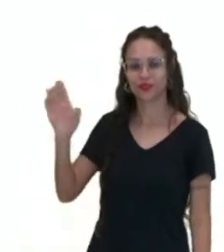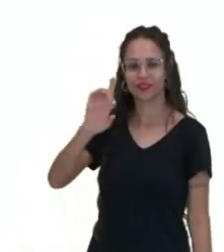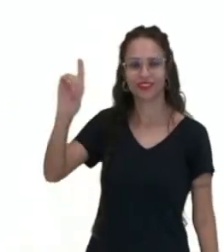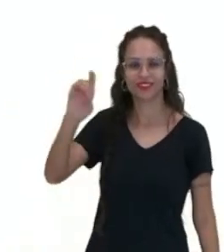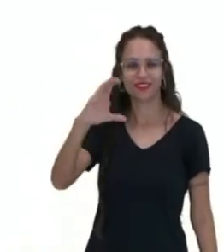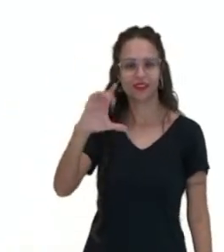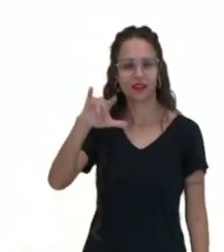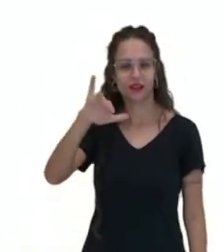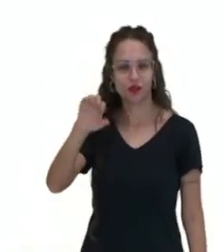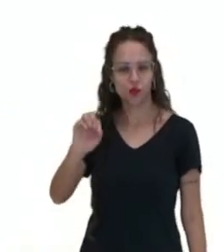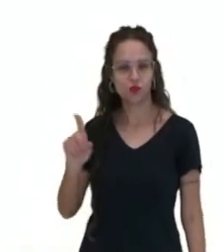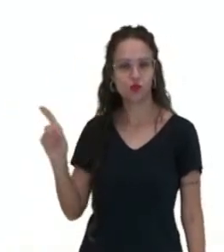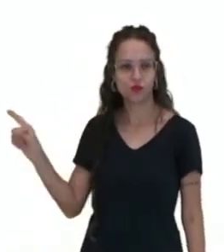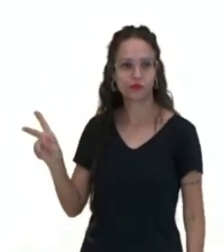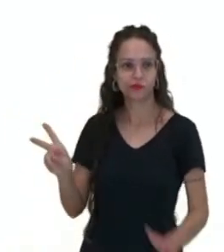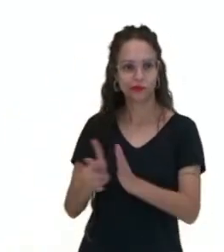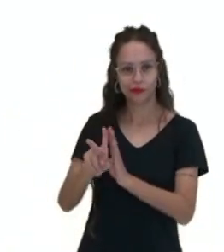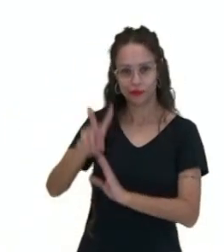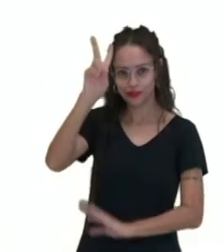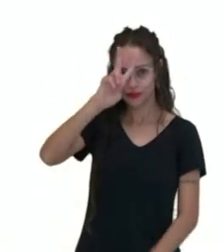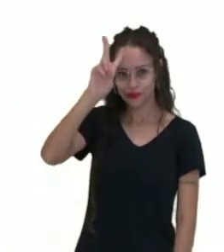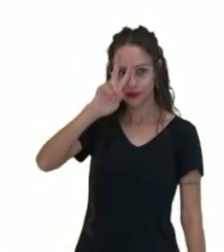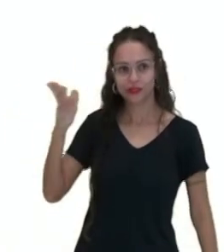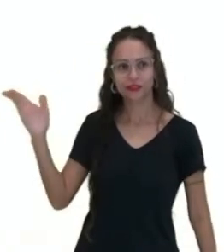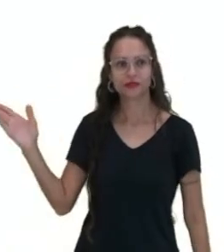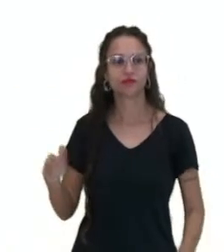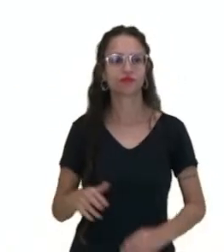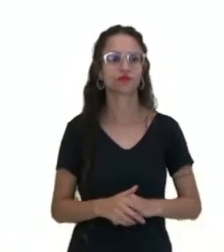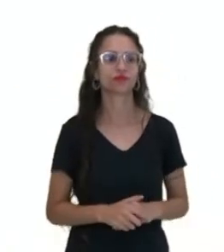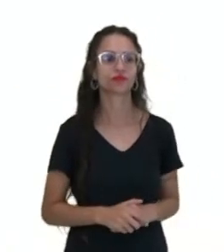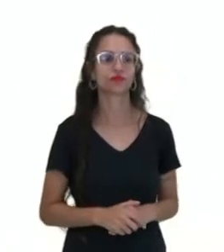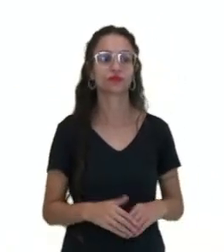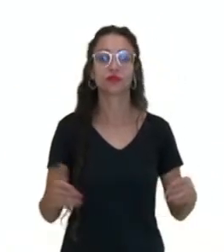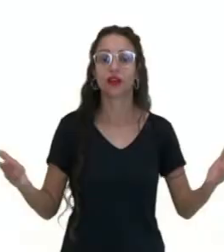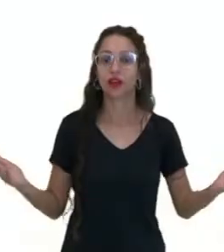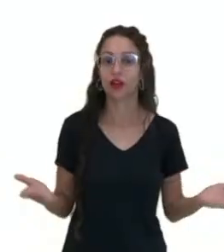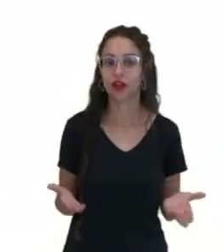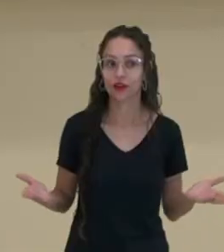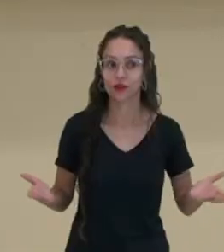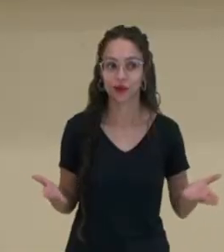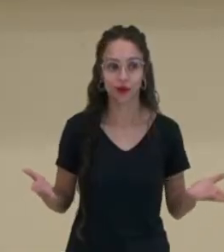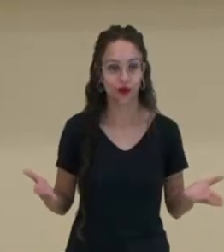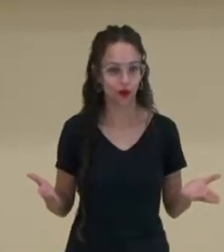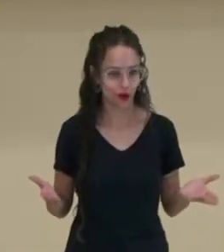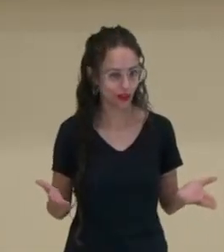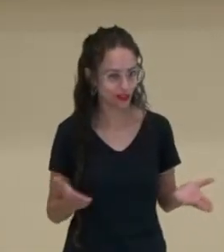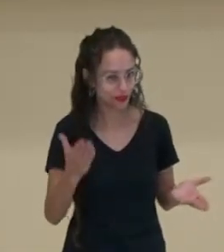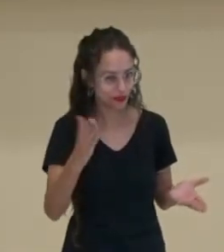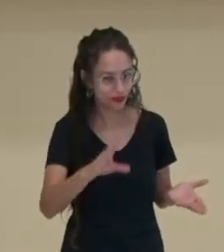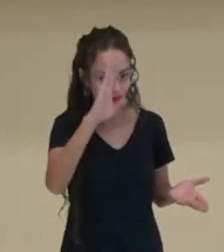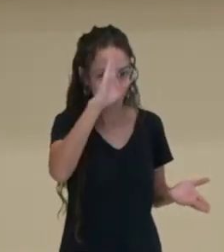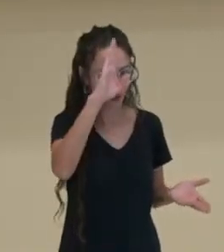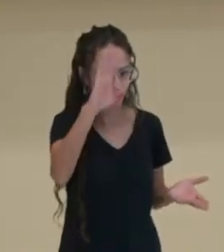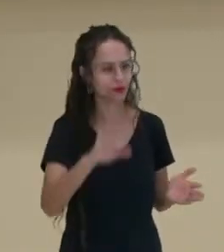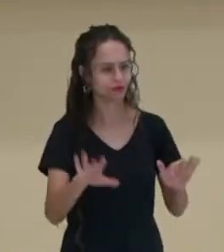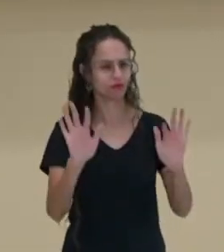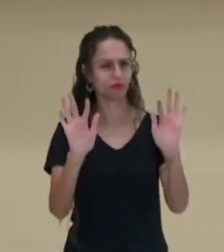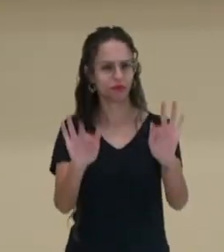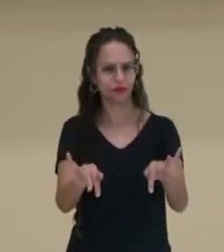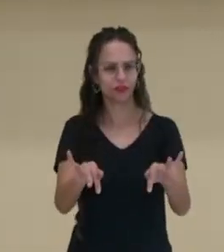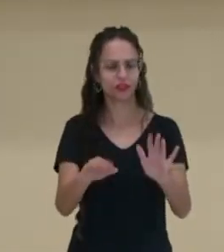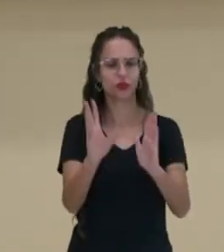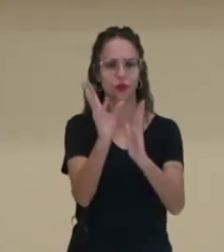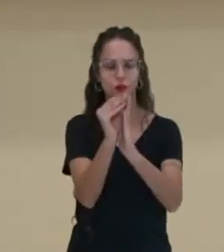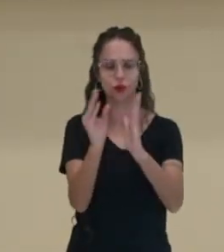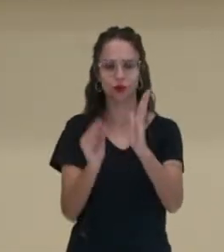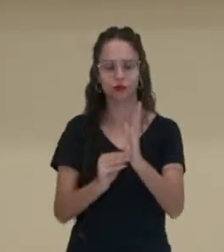musa, né? A musa da história. E agora, a cereja do bolo para nós finalizarmos aí os